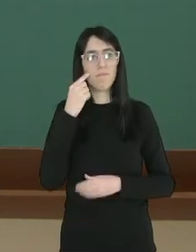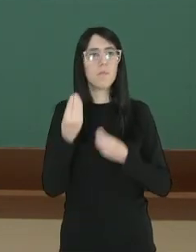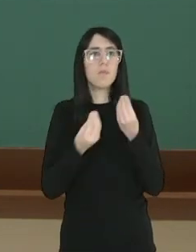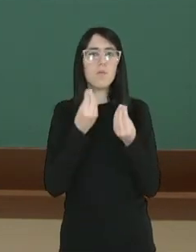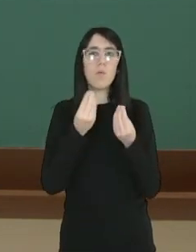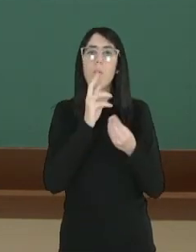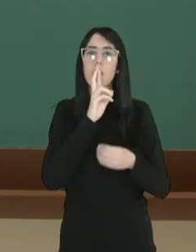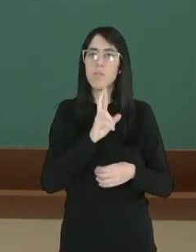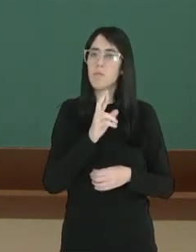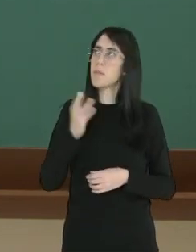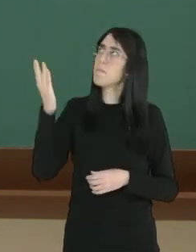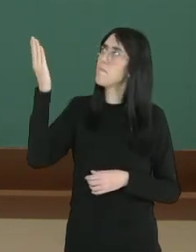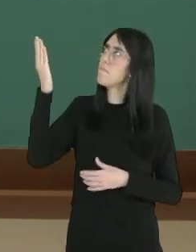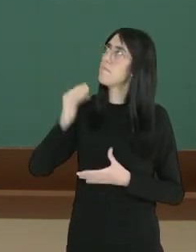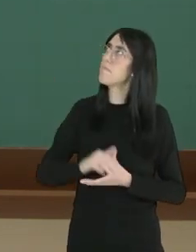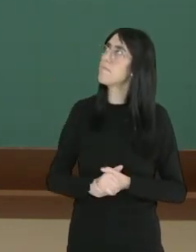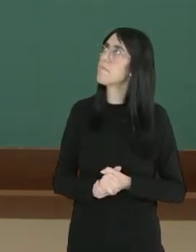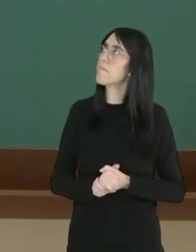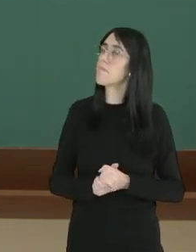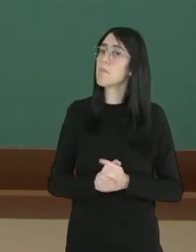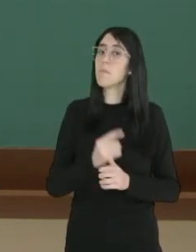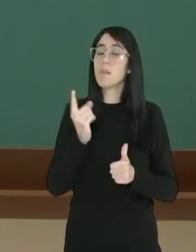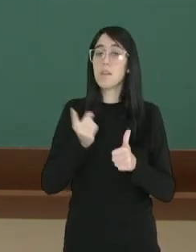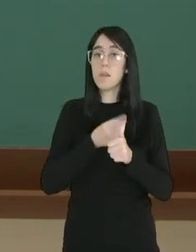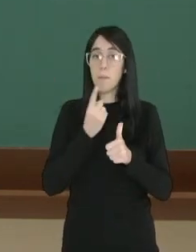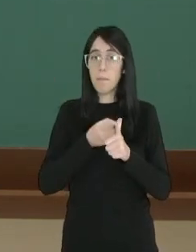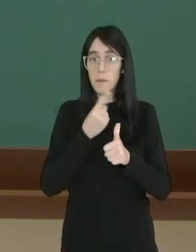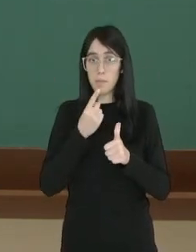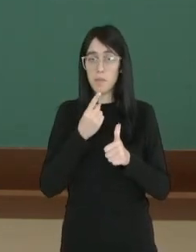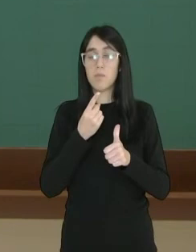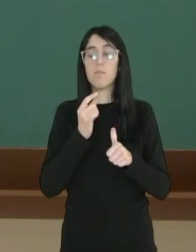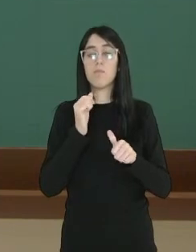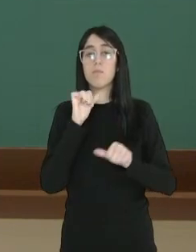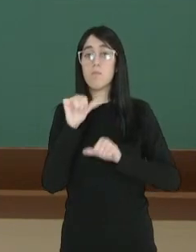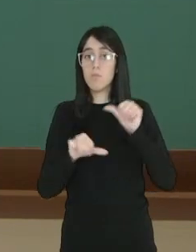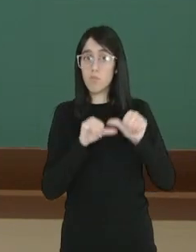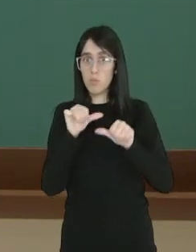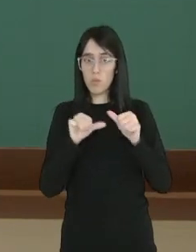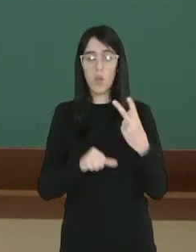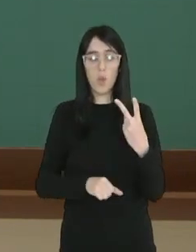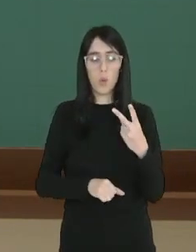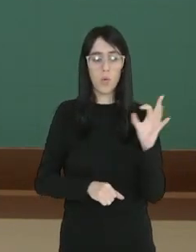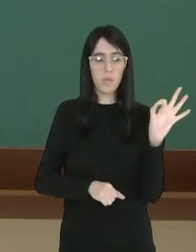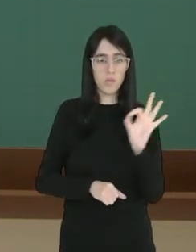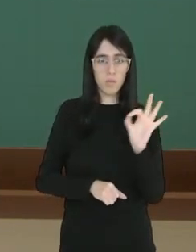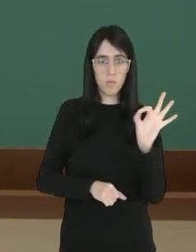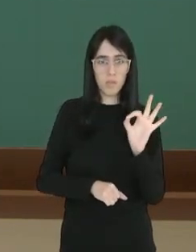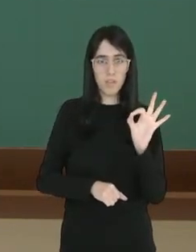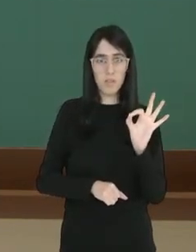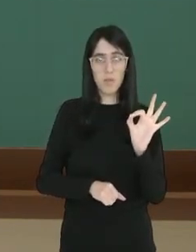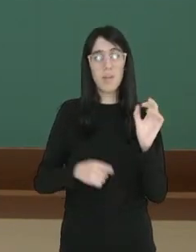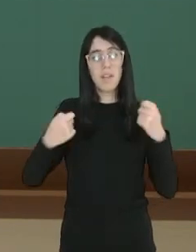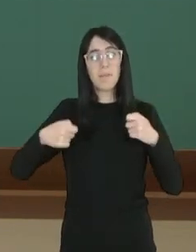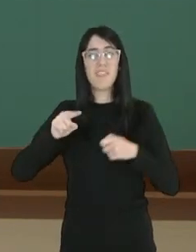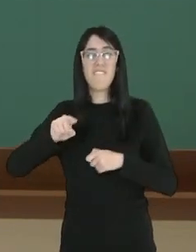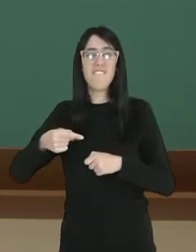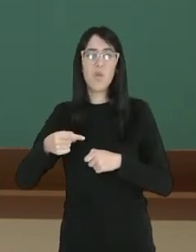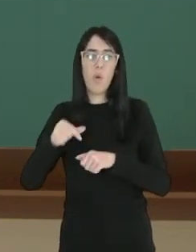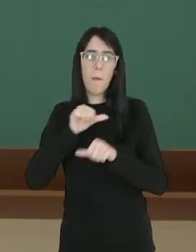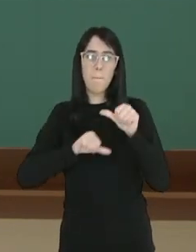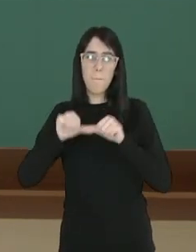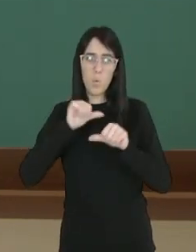resolução. Primeiro, vamos transformar 2% para a sua representação decimal. Então,